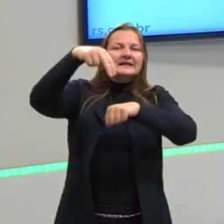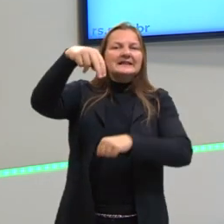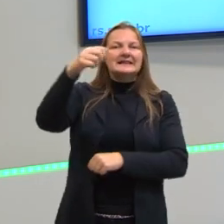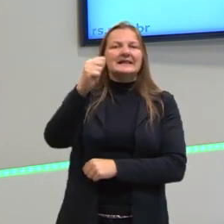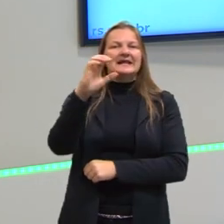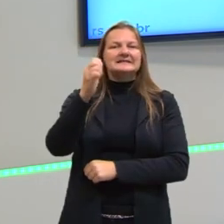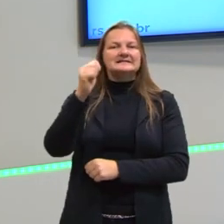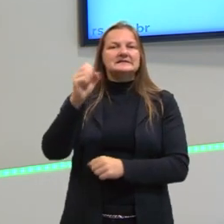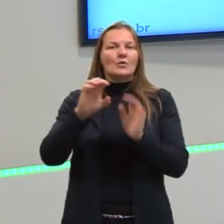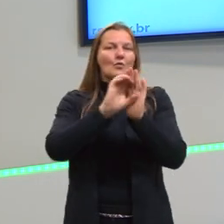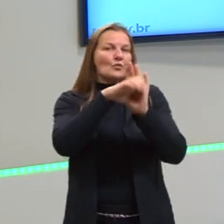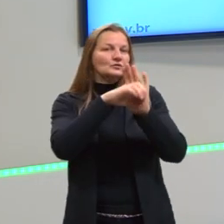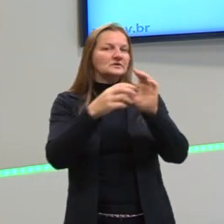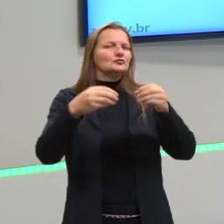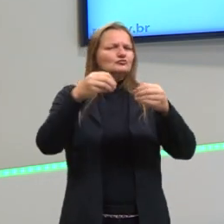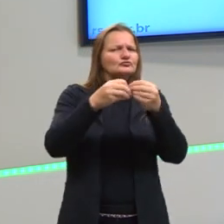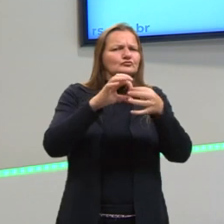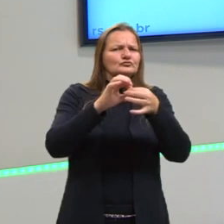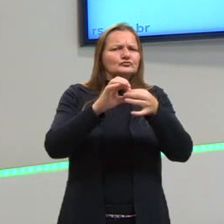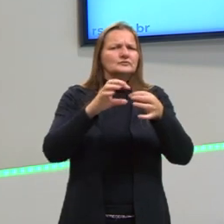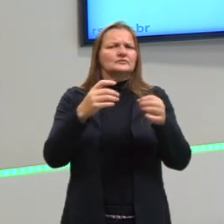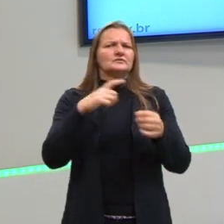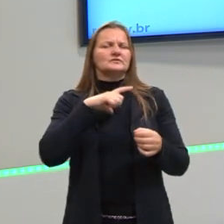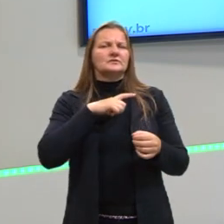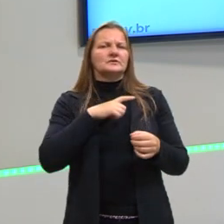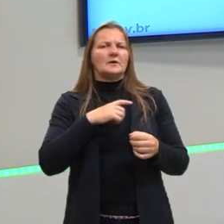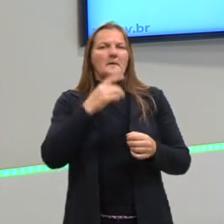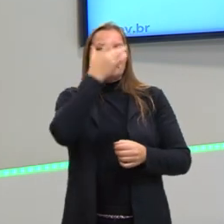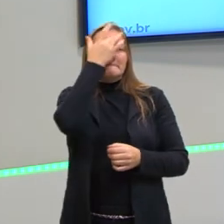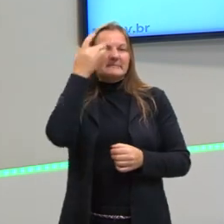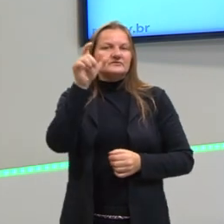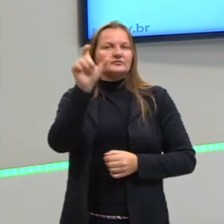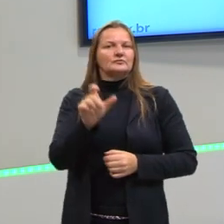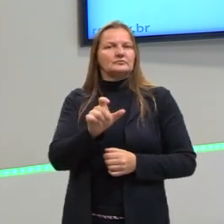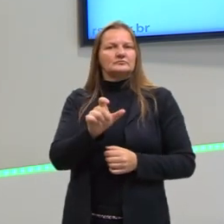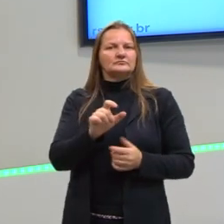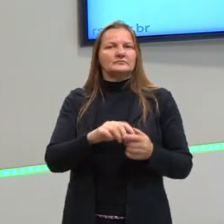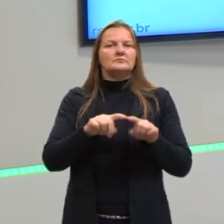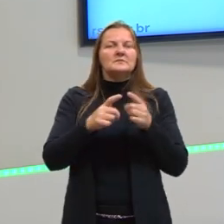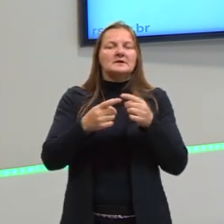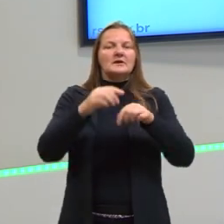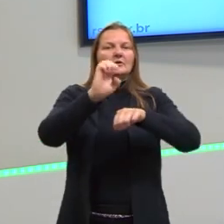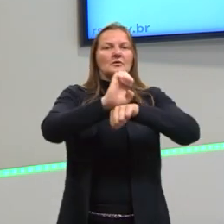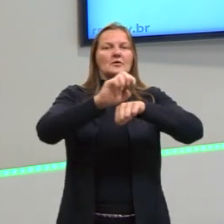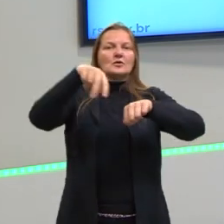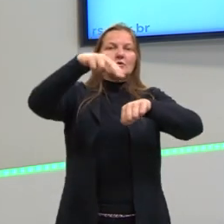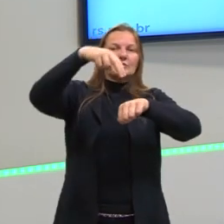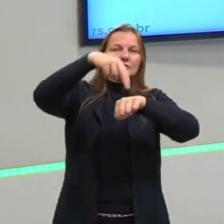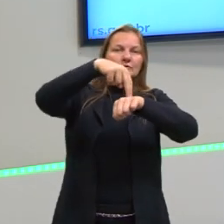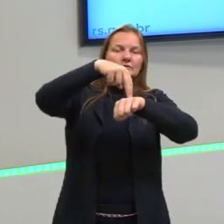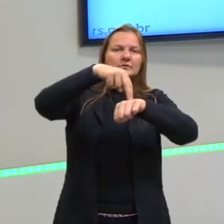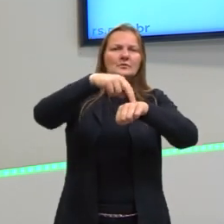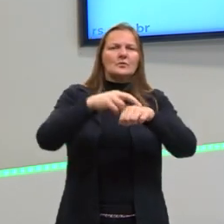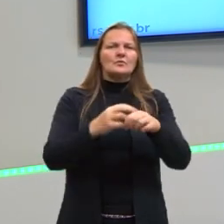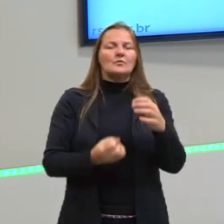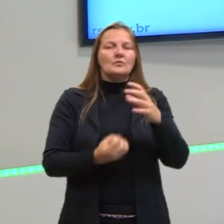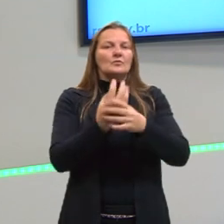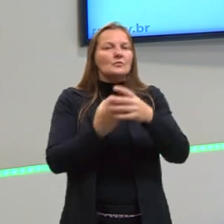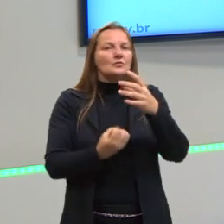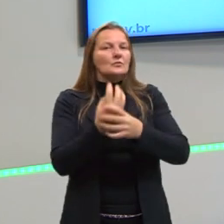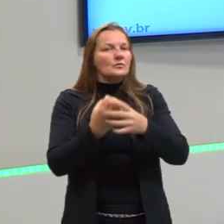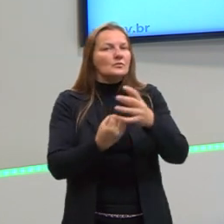ética as decisões Morais estavam ainda muito centradas na pessoa mas agora com o estado-nação passa-se a criar